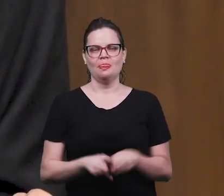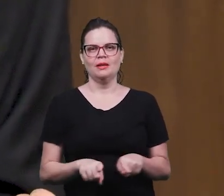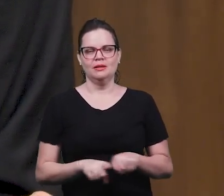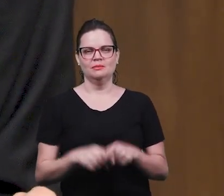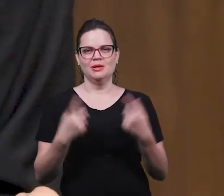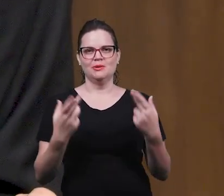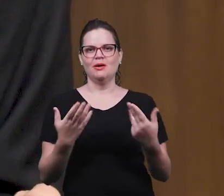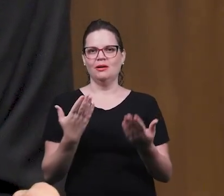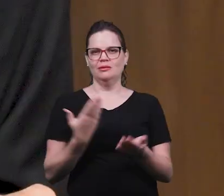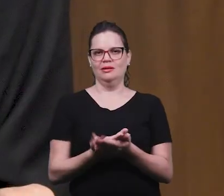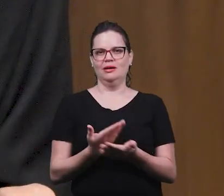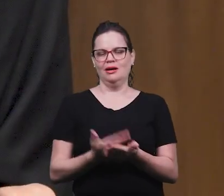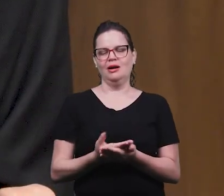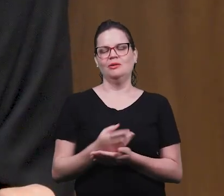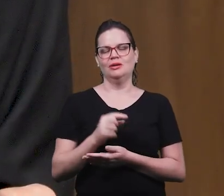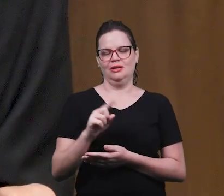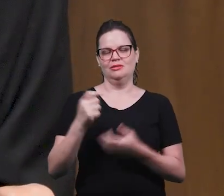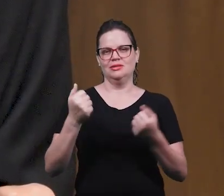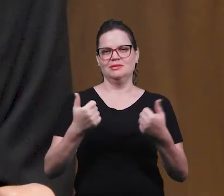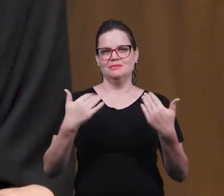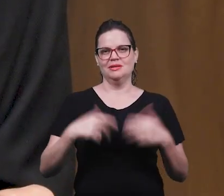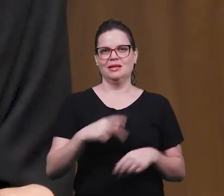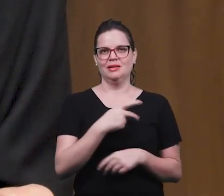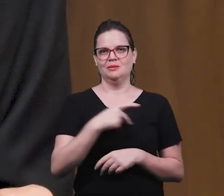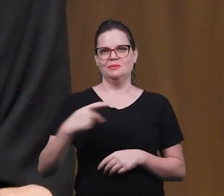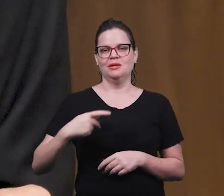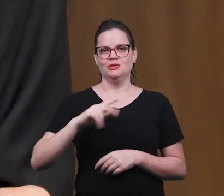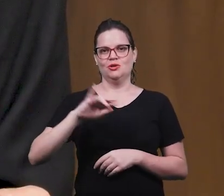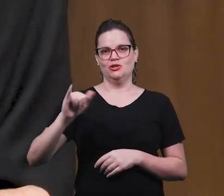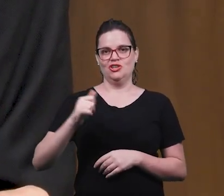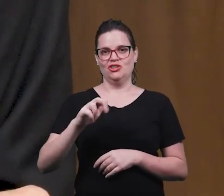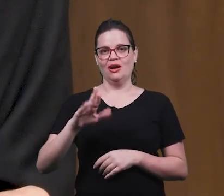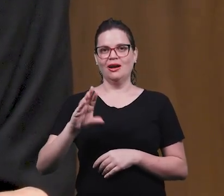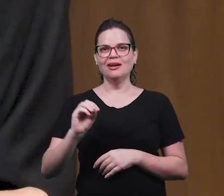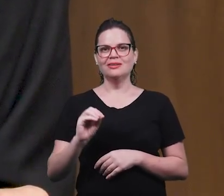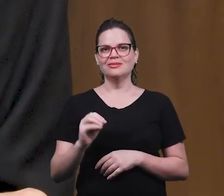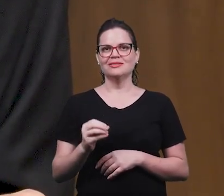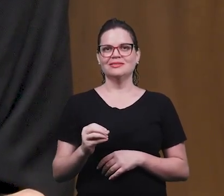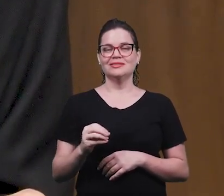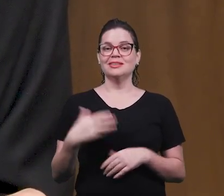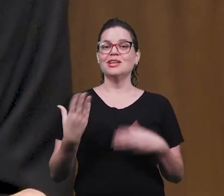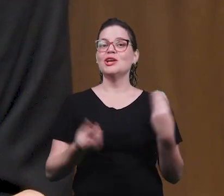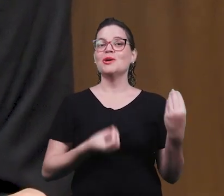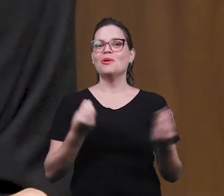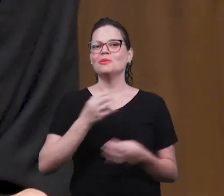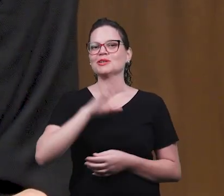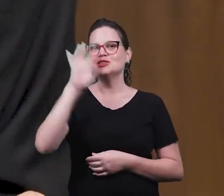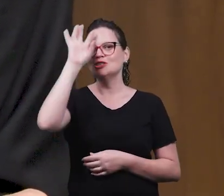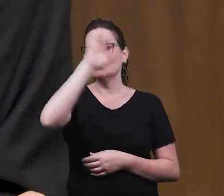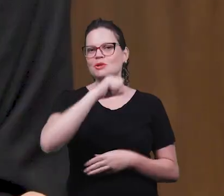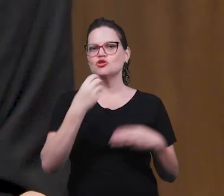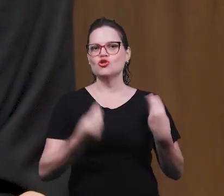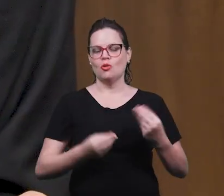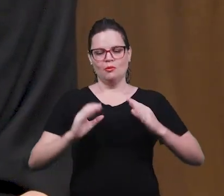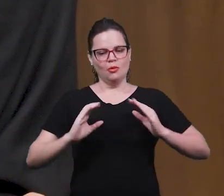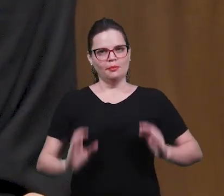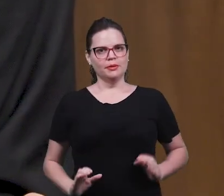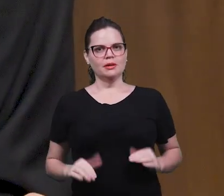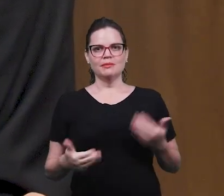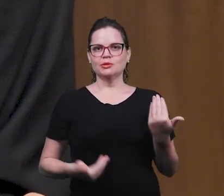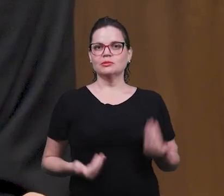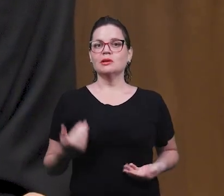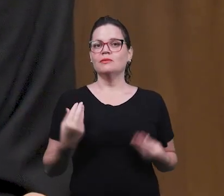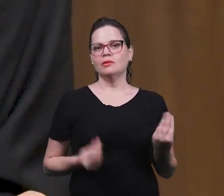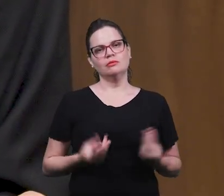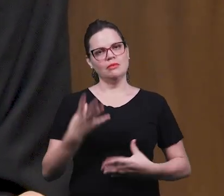até comentei, né, das aulas do pastor Jabes, né? Então a gente aprende isso nos seminários, esse posicionamento